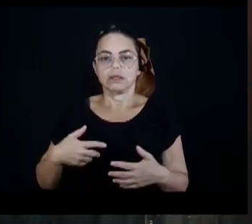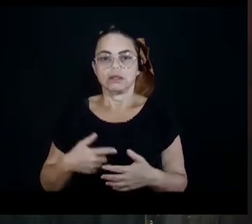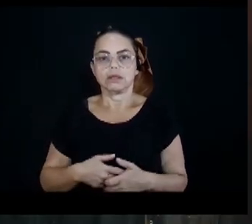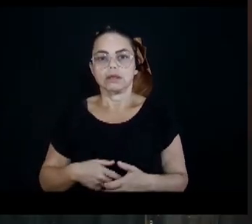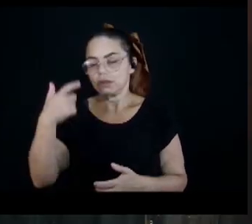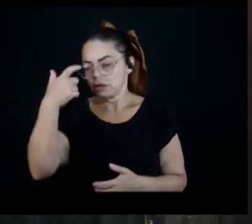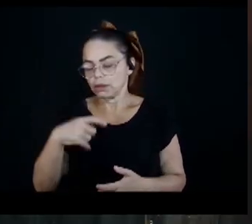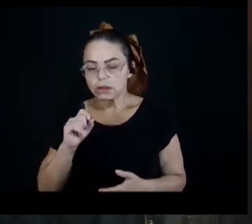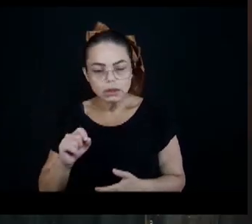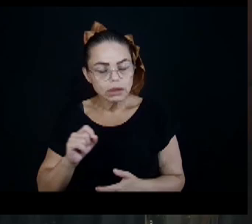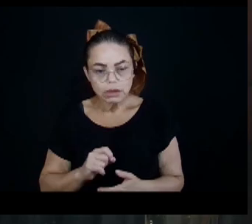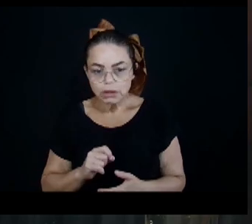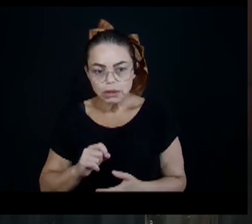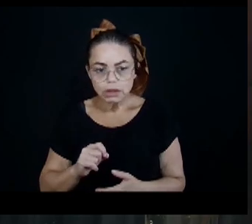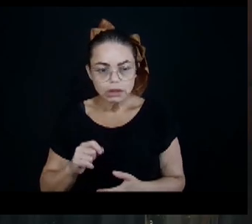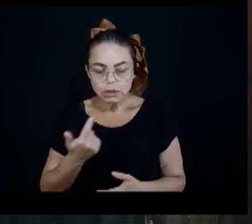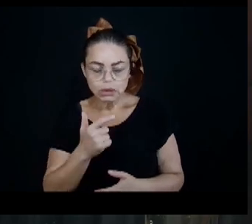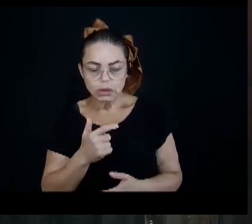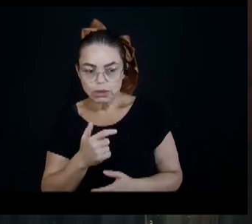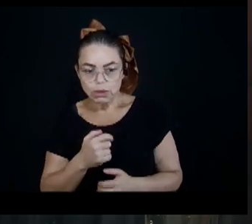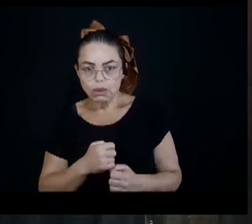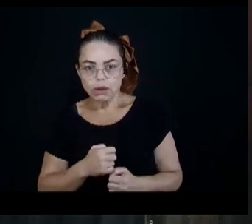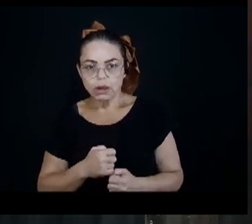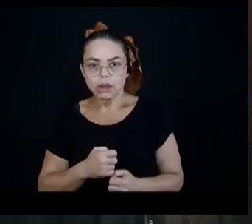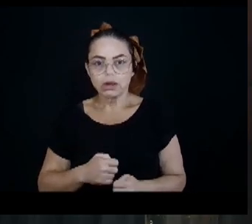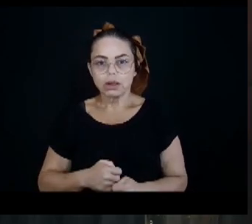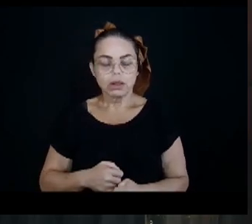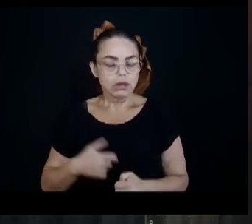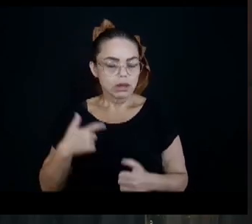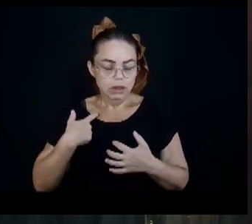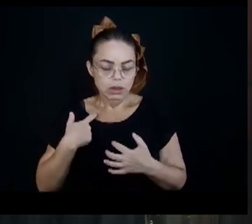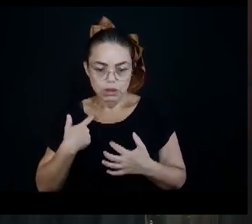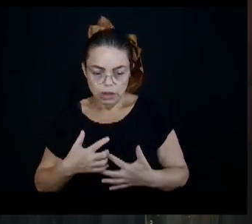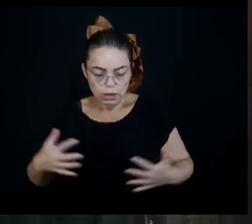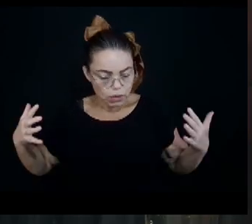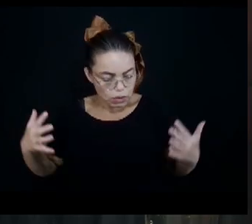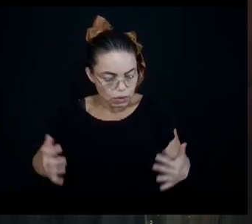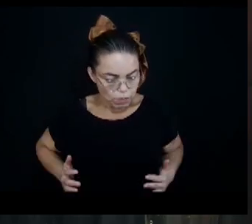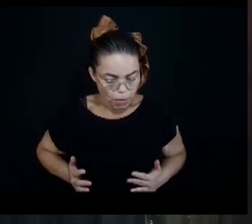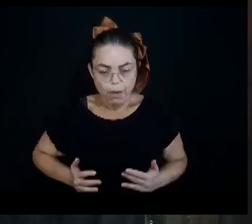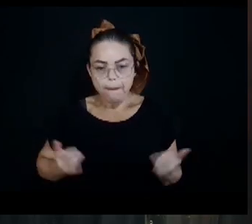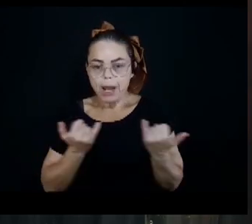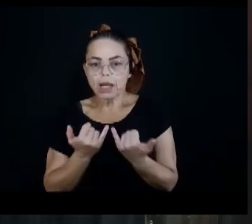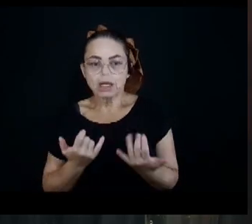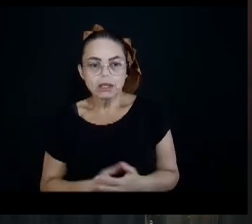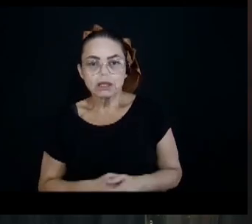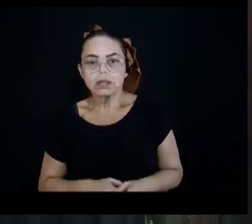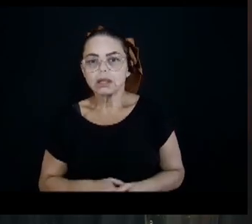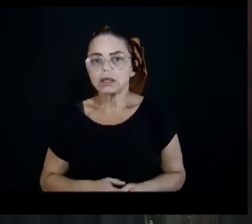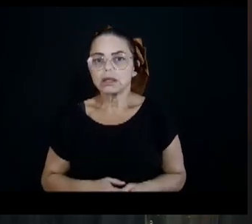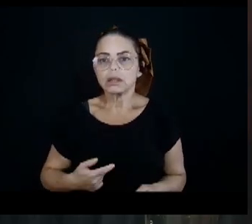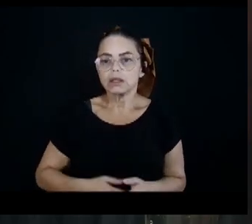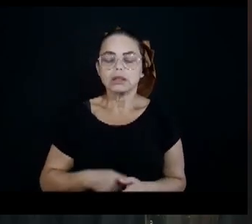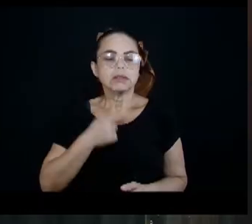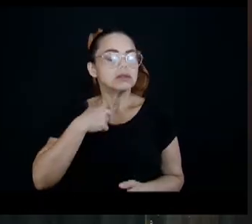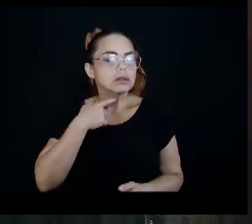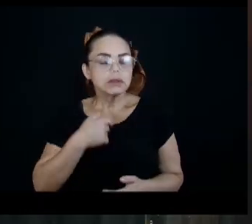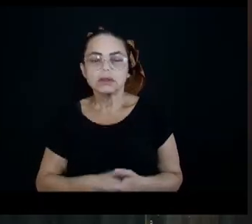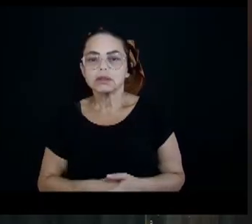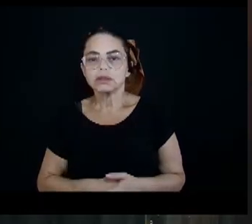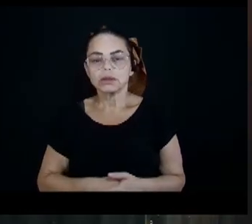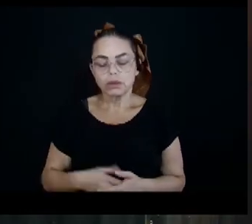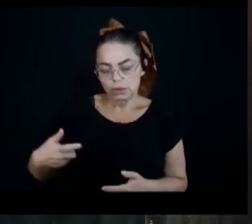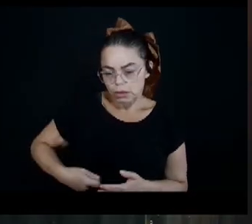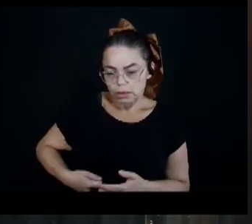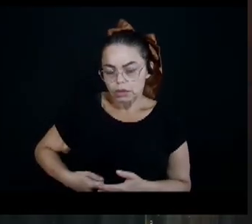aquele tamanho, não sou mais aquela pessoa daquele tamanho, eu já não tenho mais as mesmas vontades, porque o medicamento provoca isso,